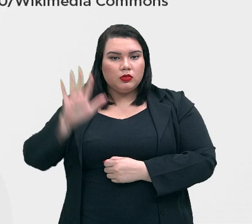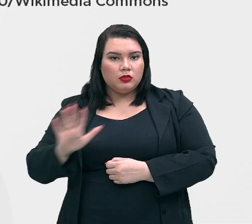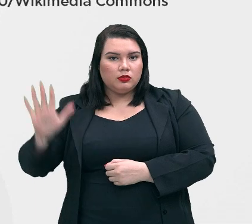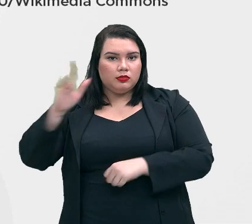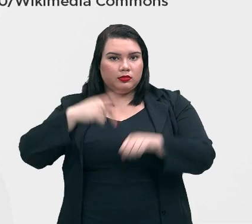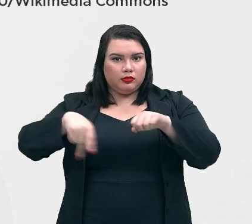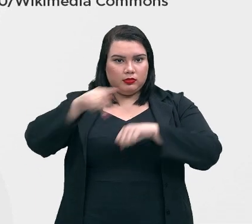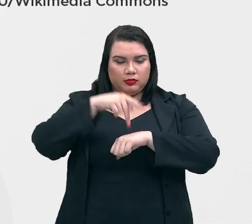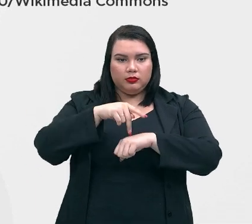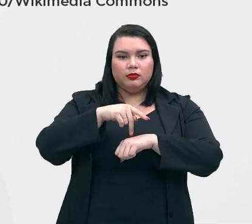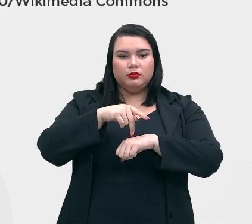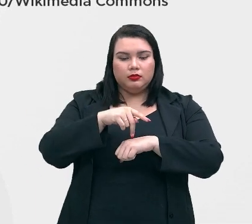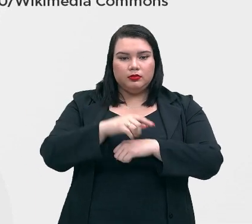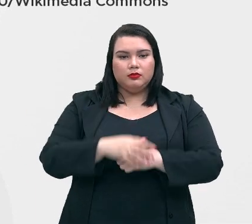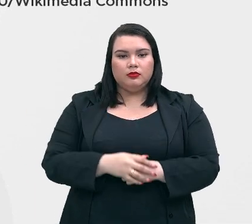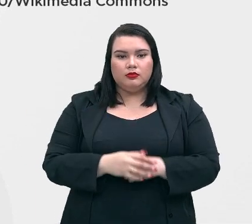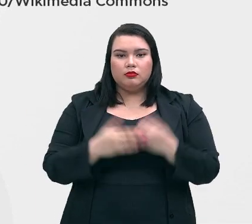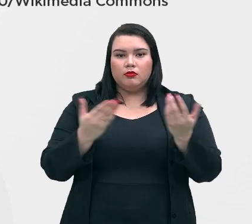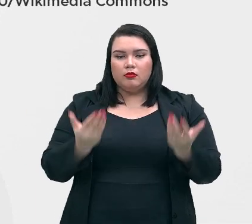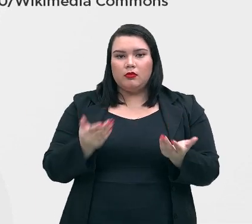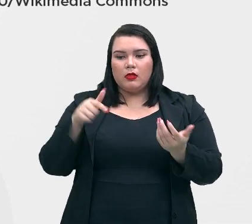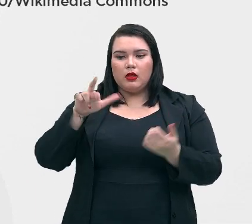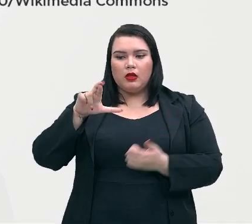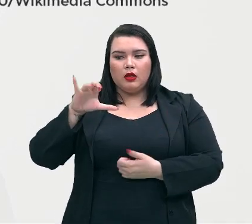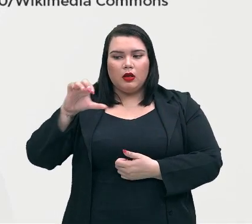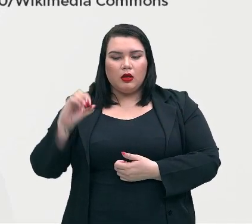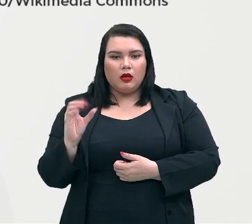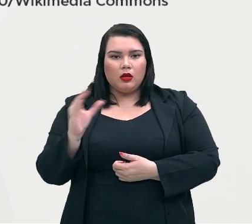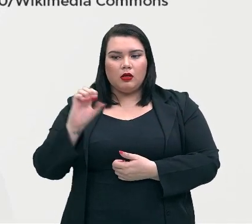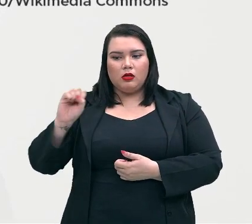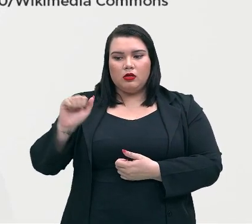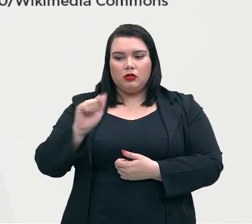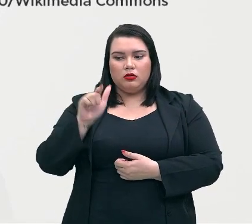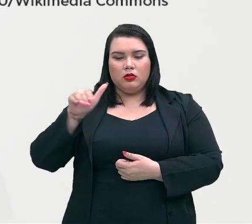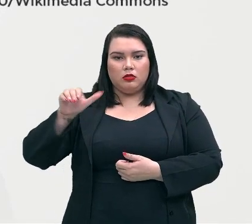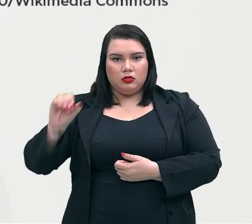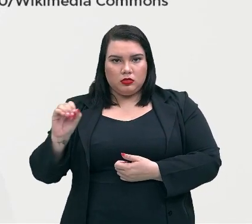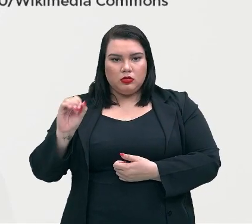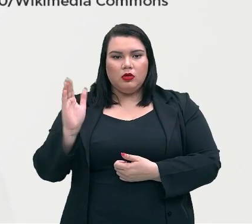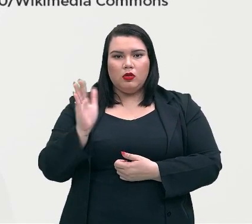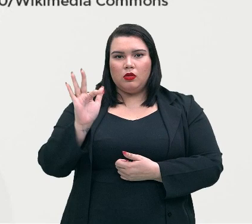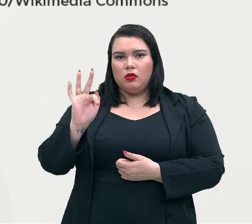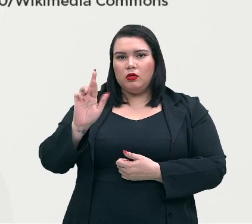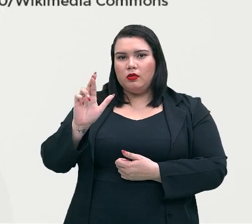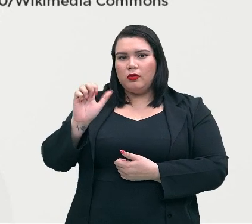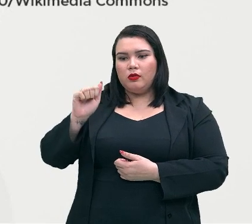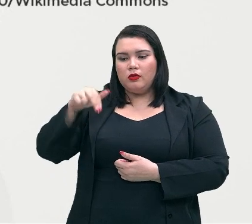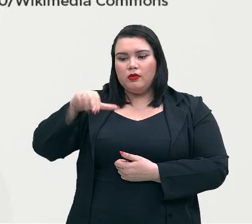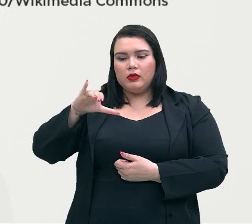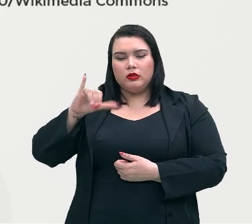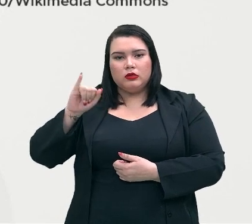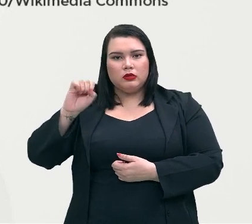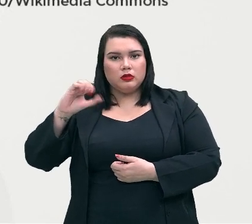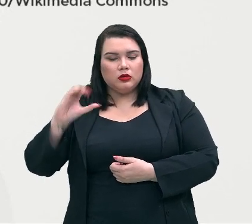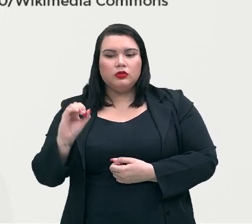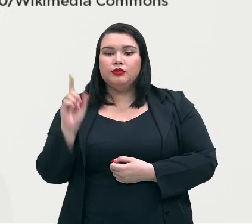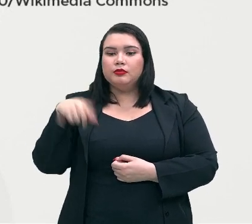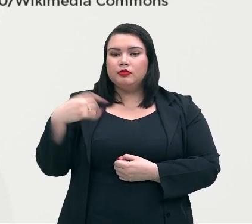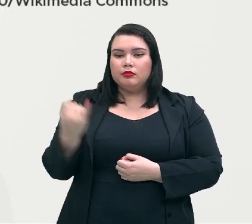nosso país. Então, o Rio São Francisco, a gente observa muito que vai ser muito importante para a